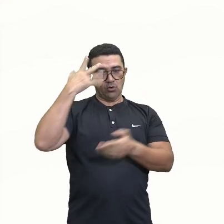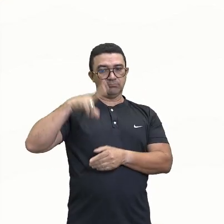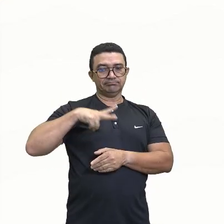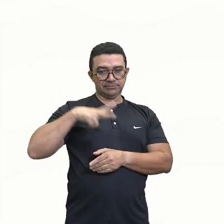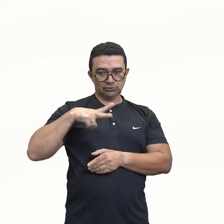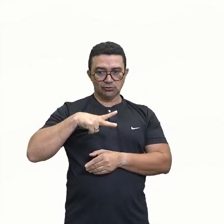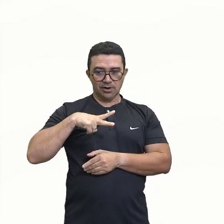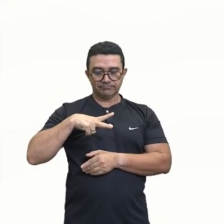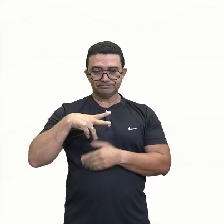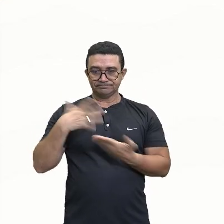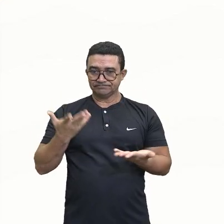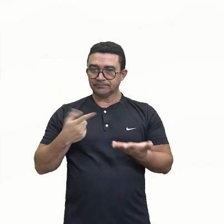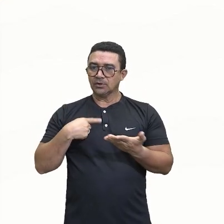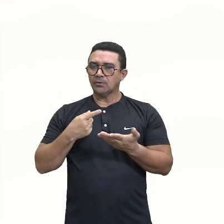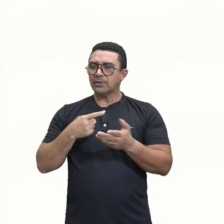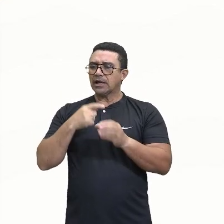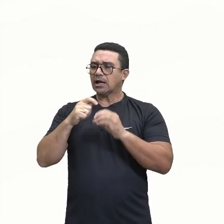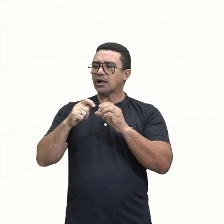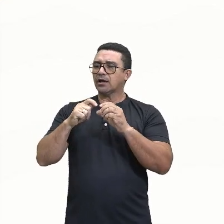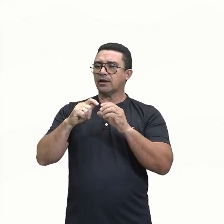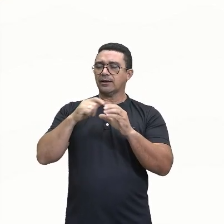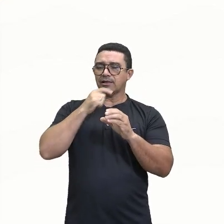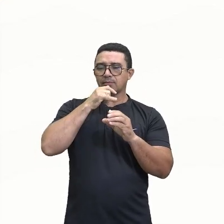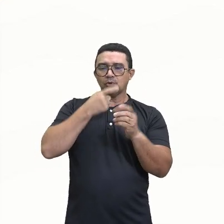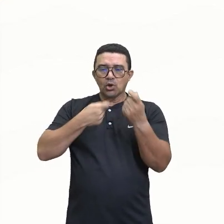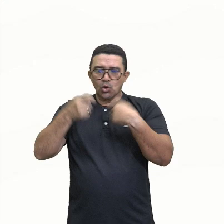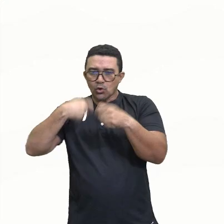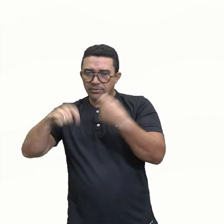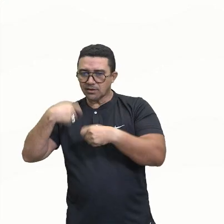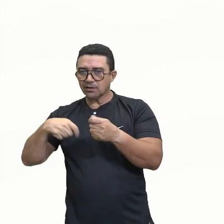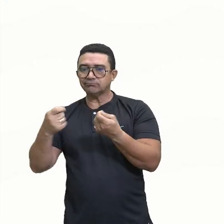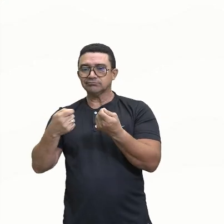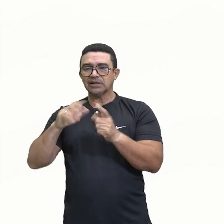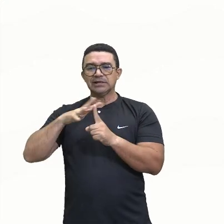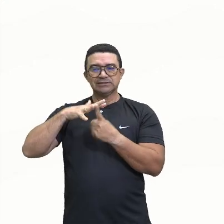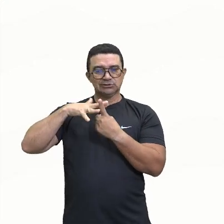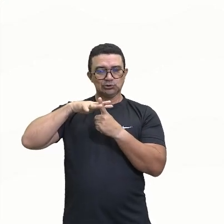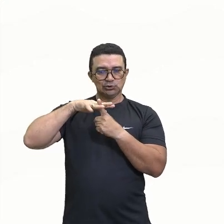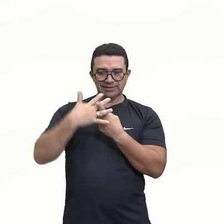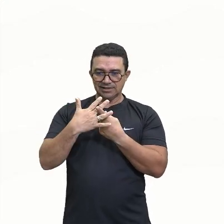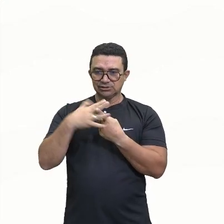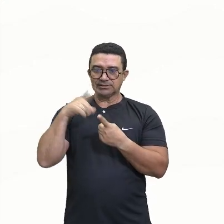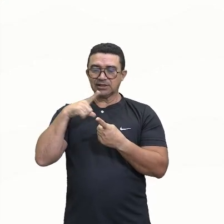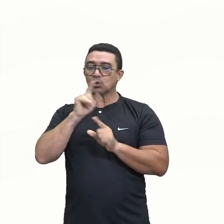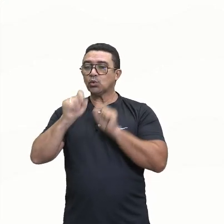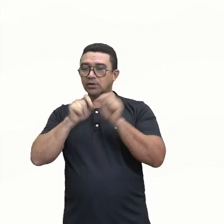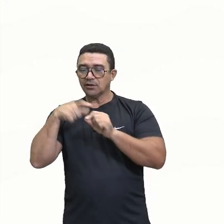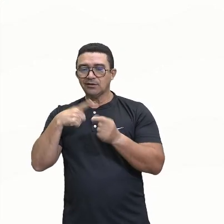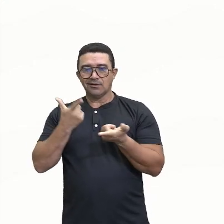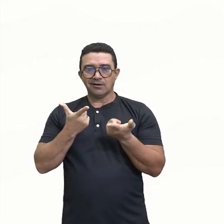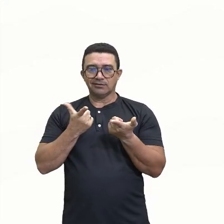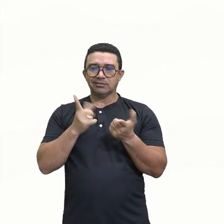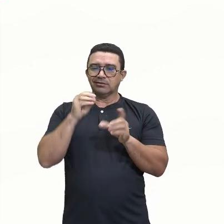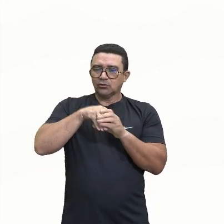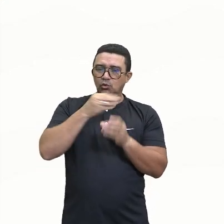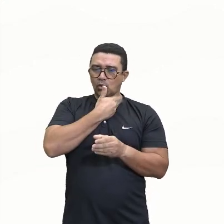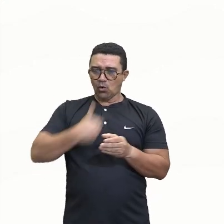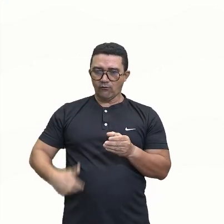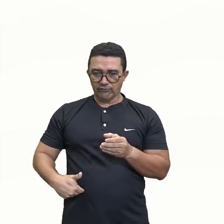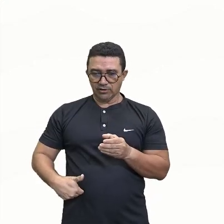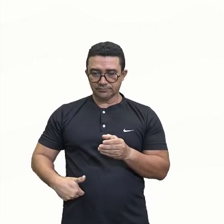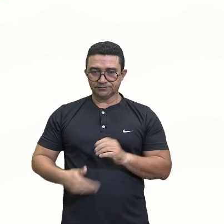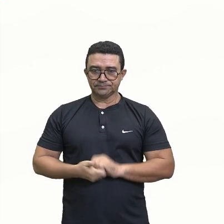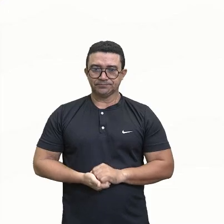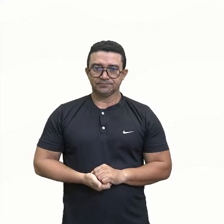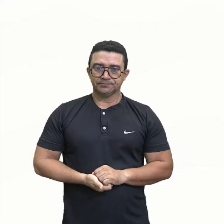numa economia socialista, a gente tem a presença muito forte do governo, né? Vamos ver então a questão de propriedade. A gente